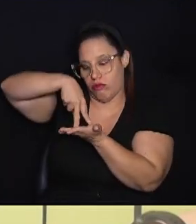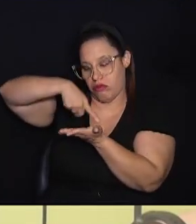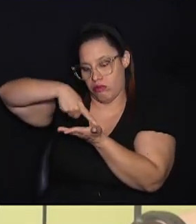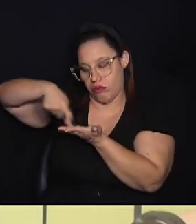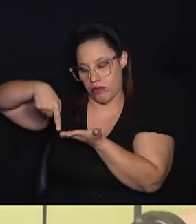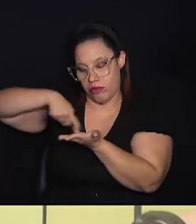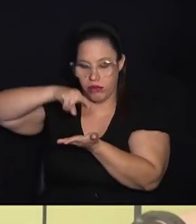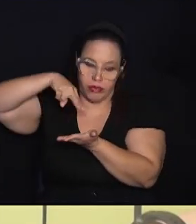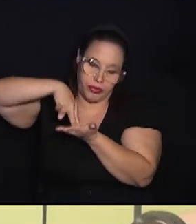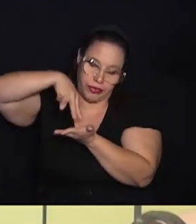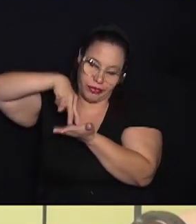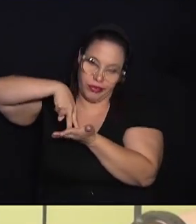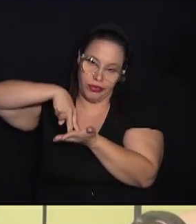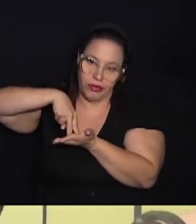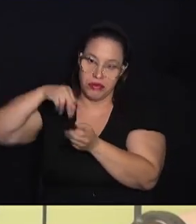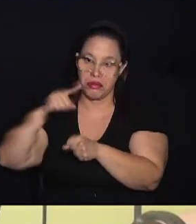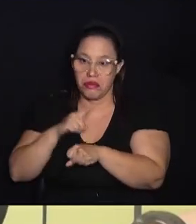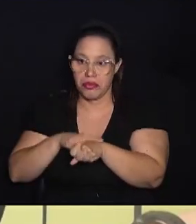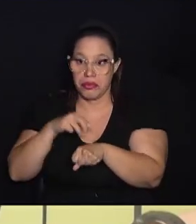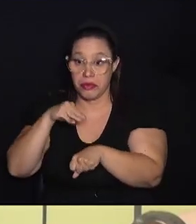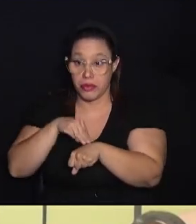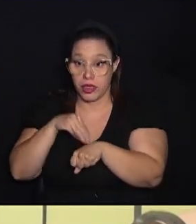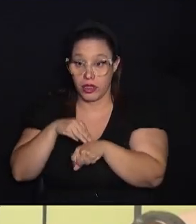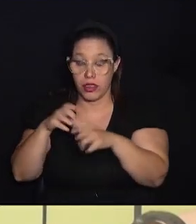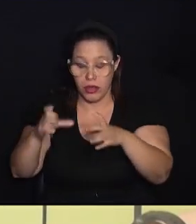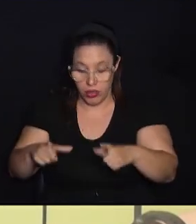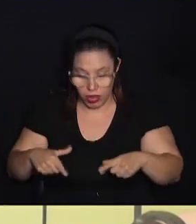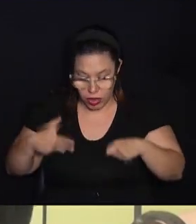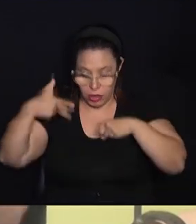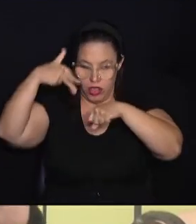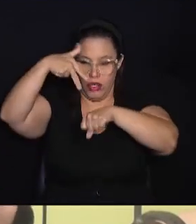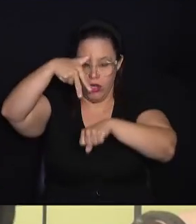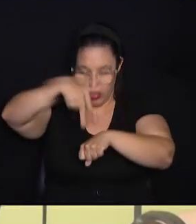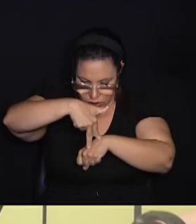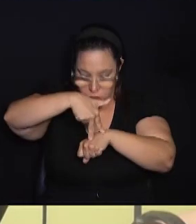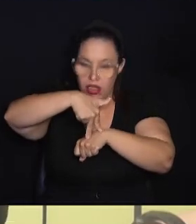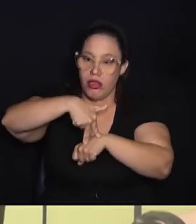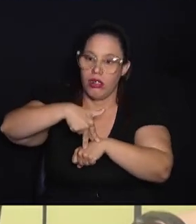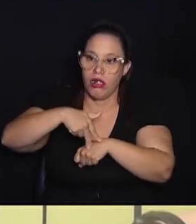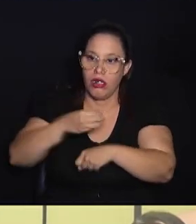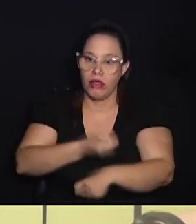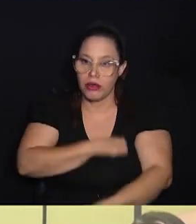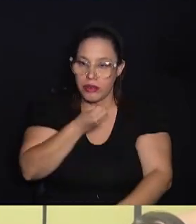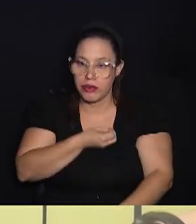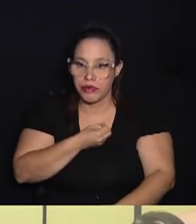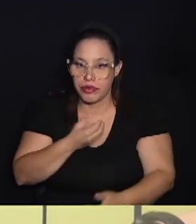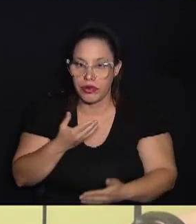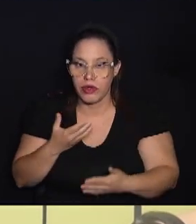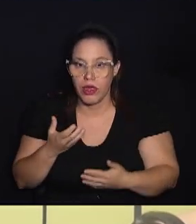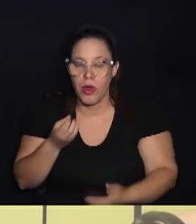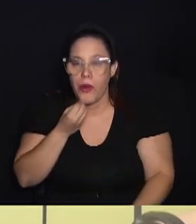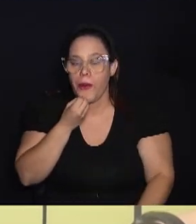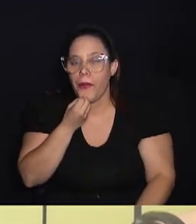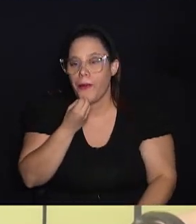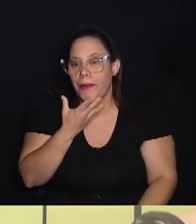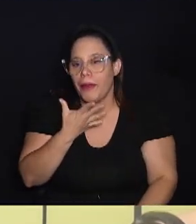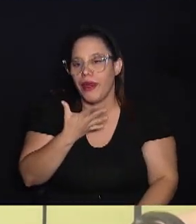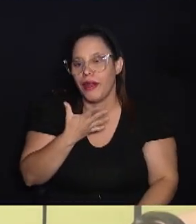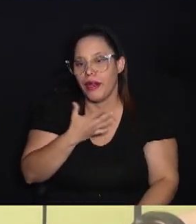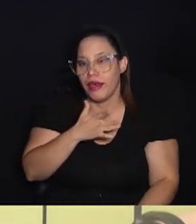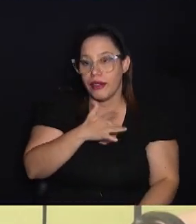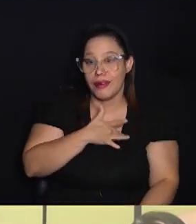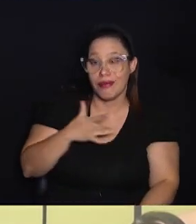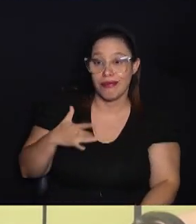uhum Mas é uma maneira de se colocar na vida que continue cultivando o seu bem-estar e o seu bem-estar sempre isso é muito